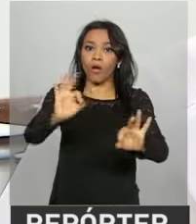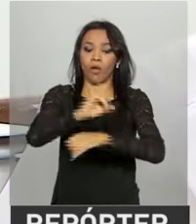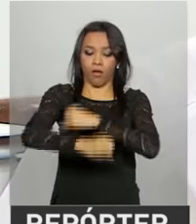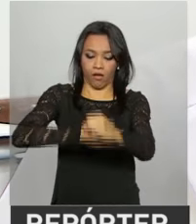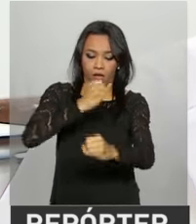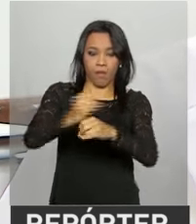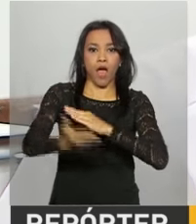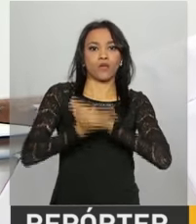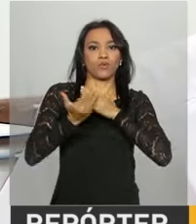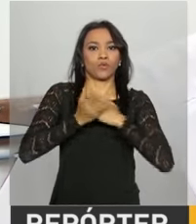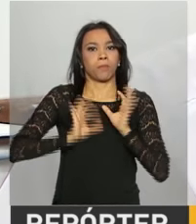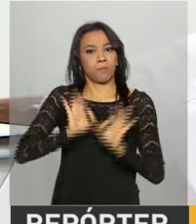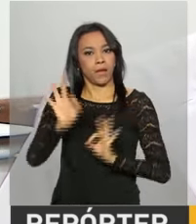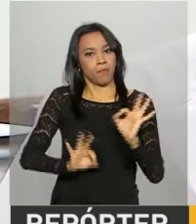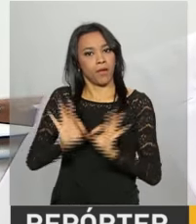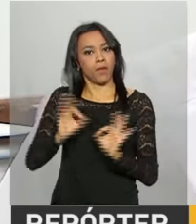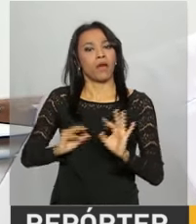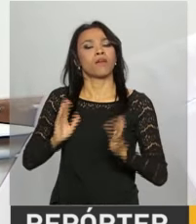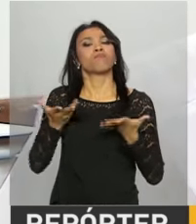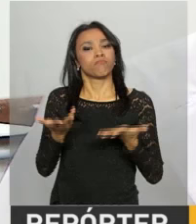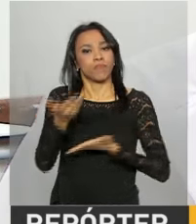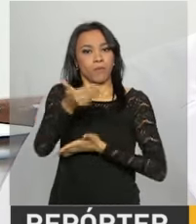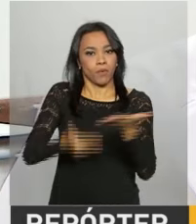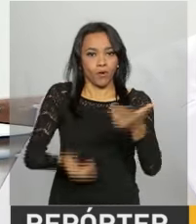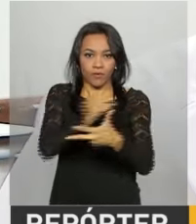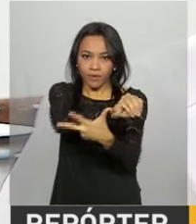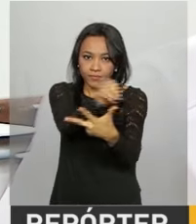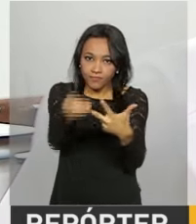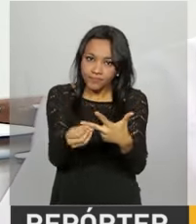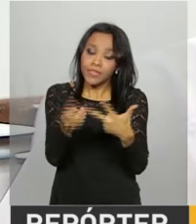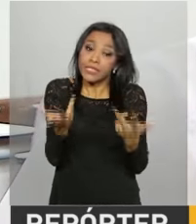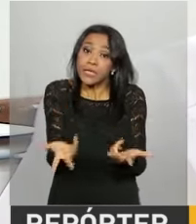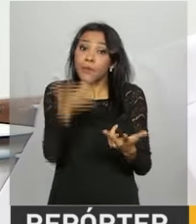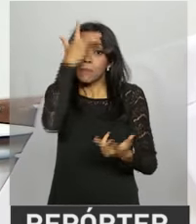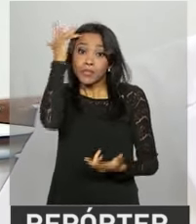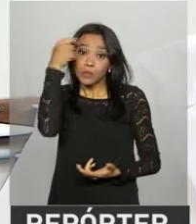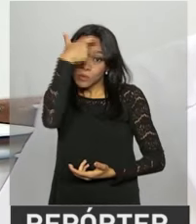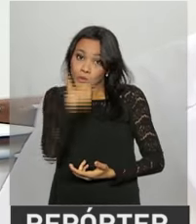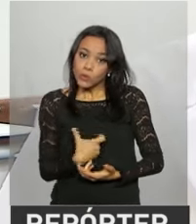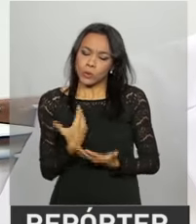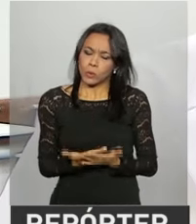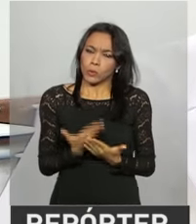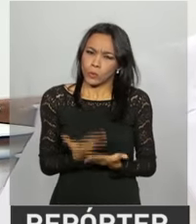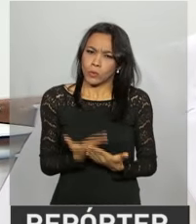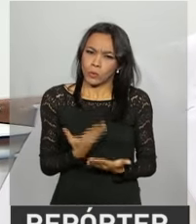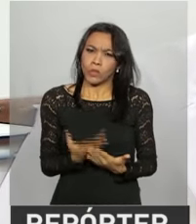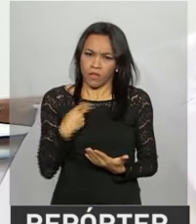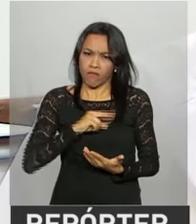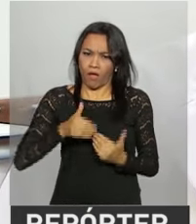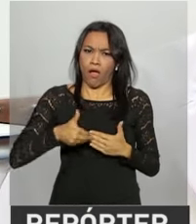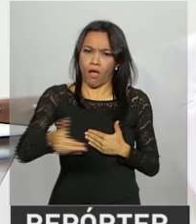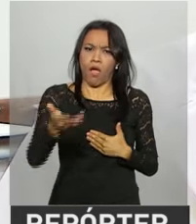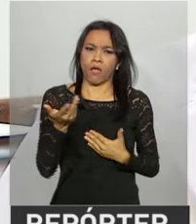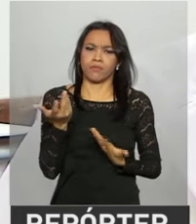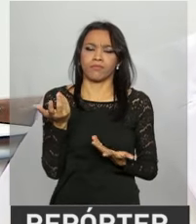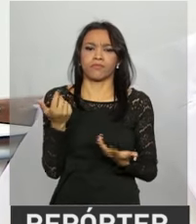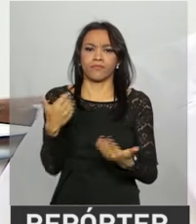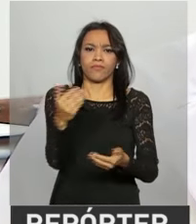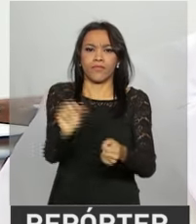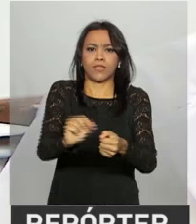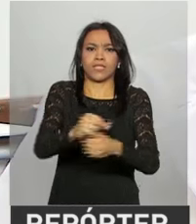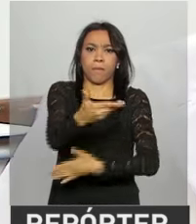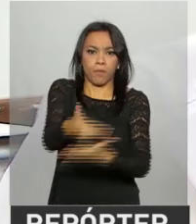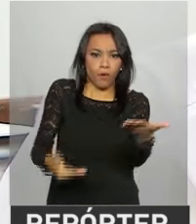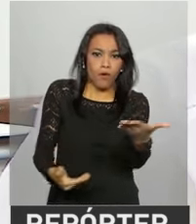essa preparação então ali o candidato ao exame ele vai ter